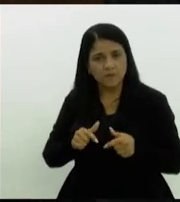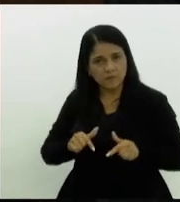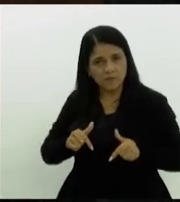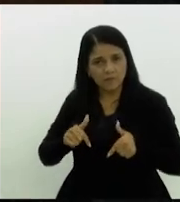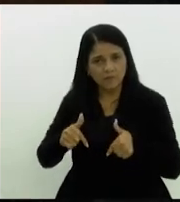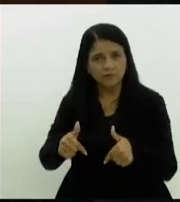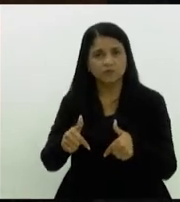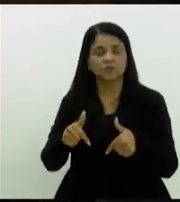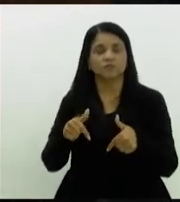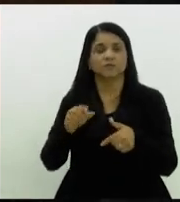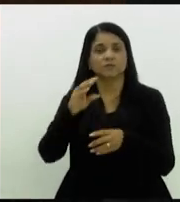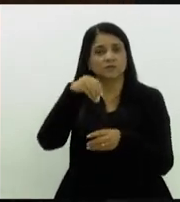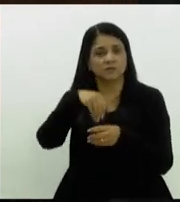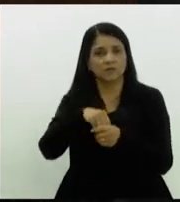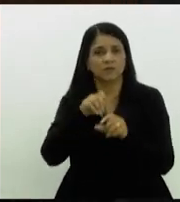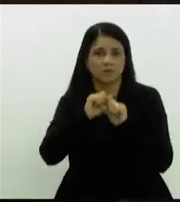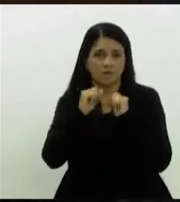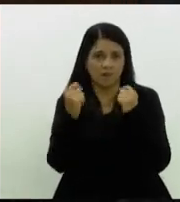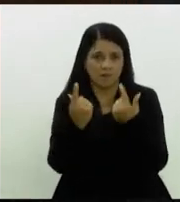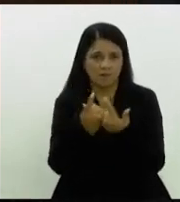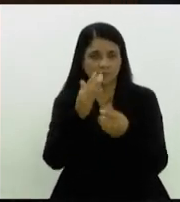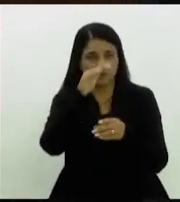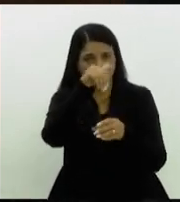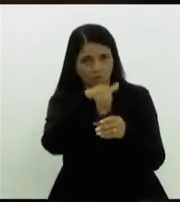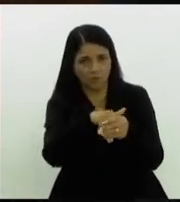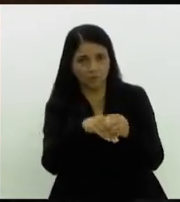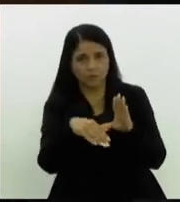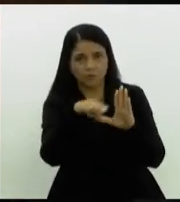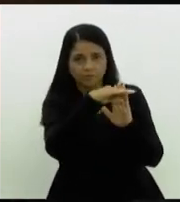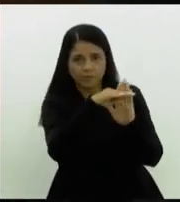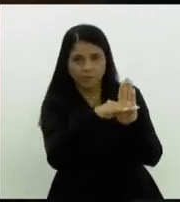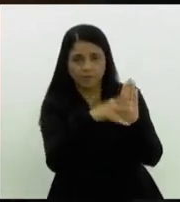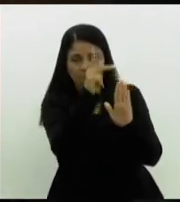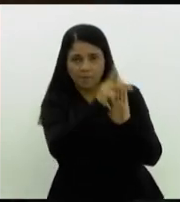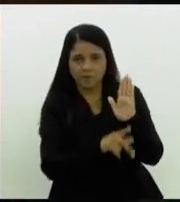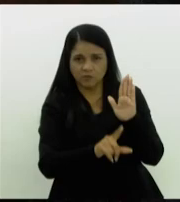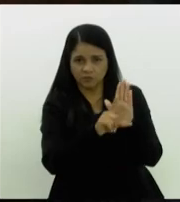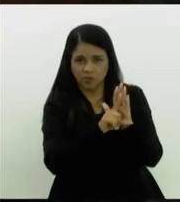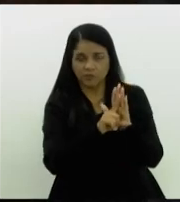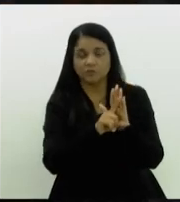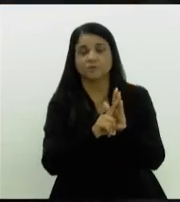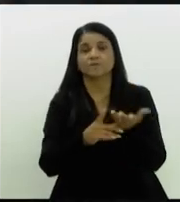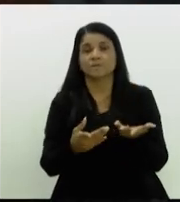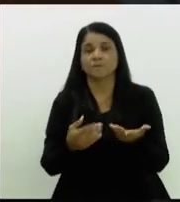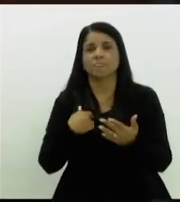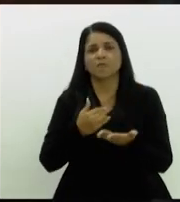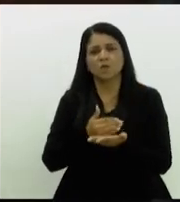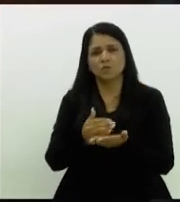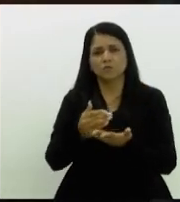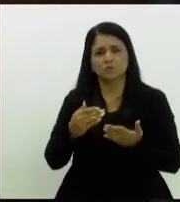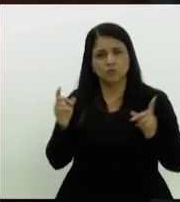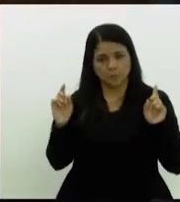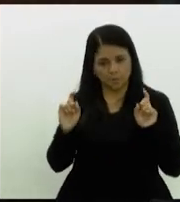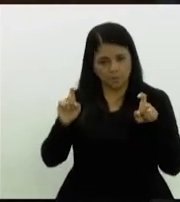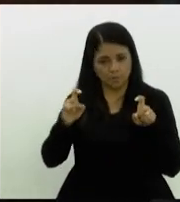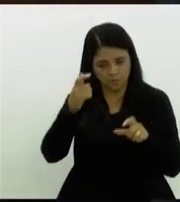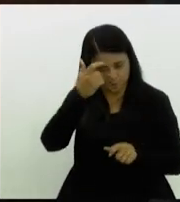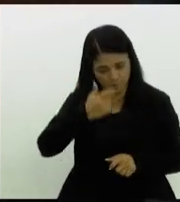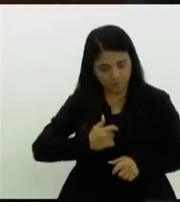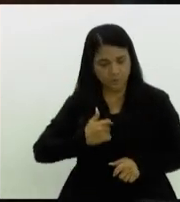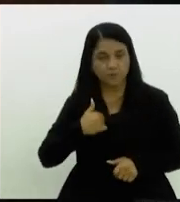na Alerj, sob o seu comando, sob a sua batuta. Eu, no início do meu mandato,